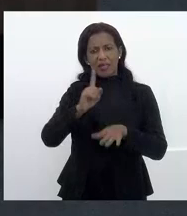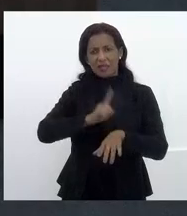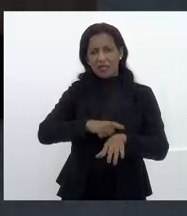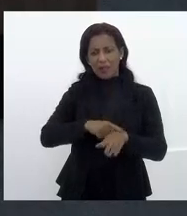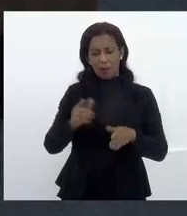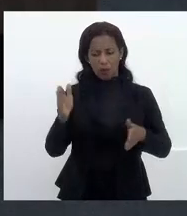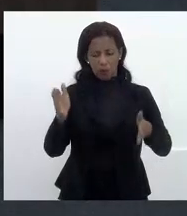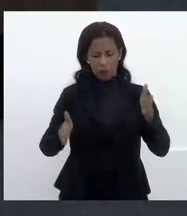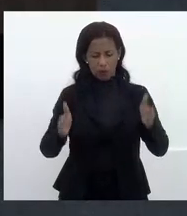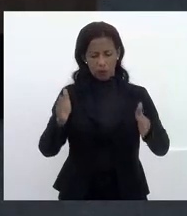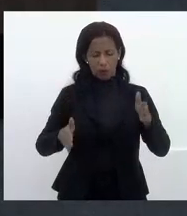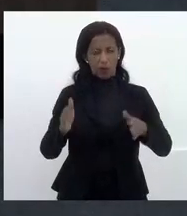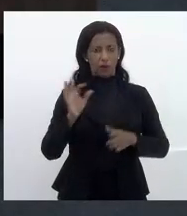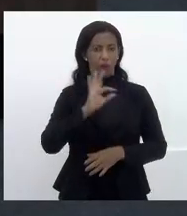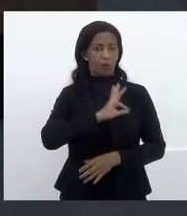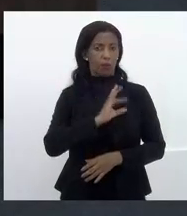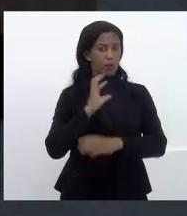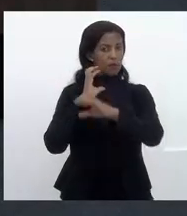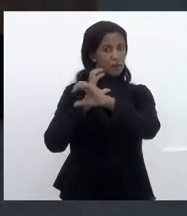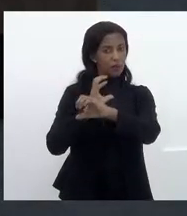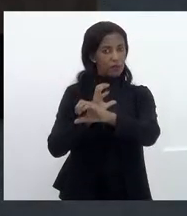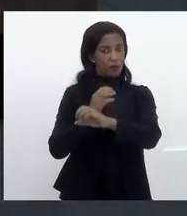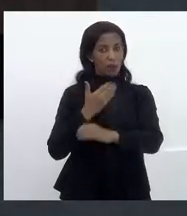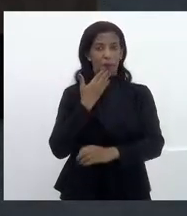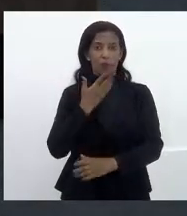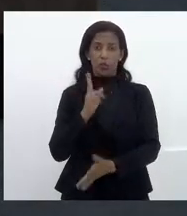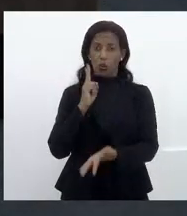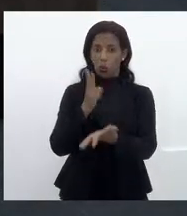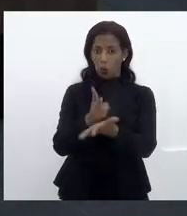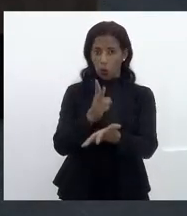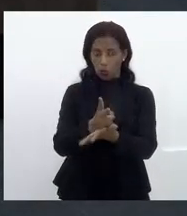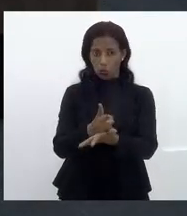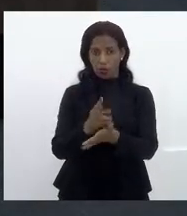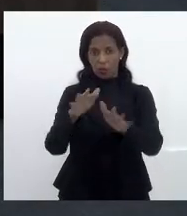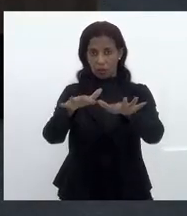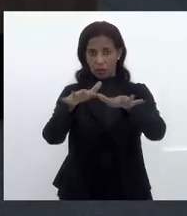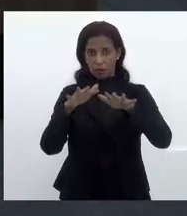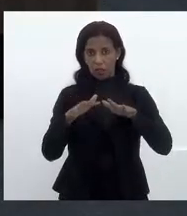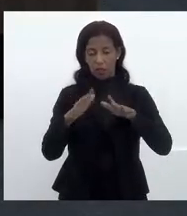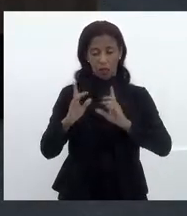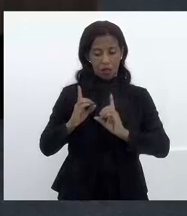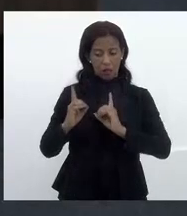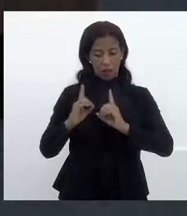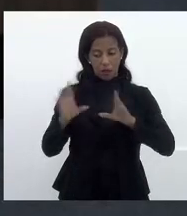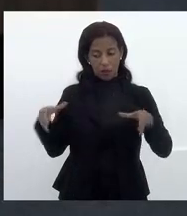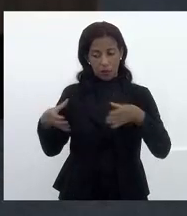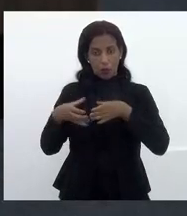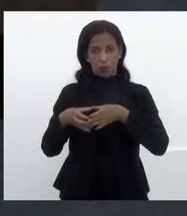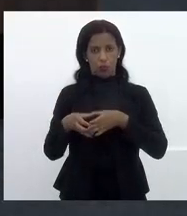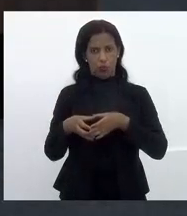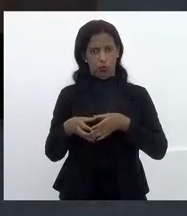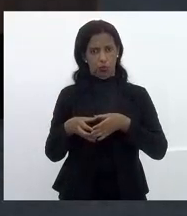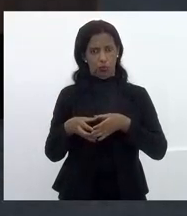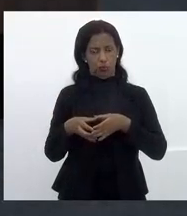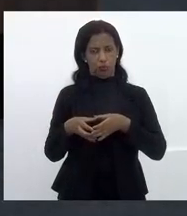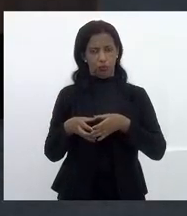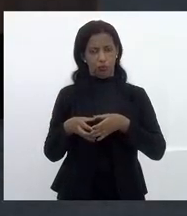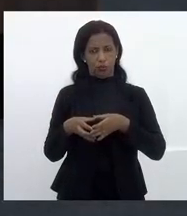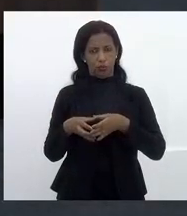Polícia Civil eu não gostaria de sugerir que a gente não tivesse audiência agora debatendo o conjunto